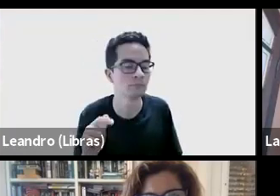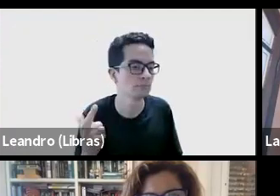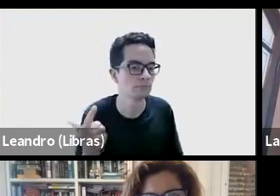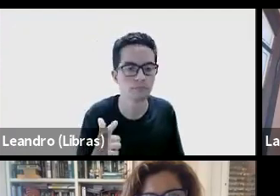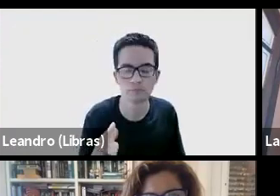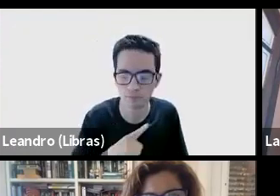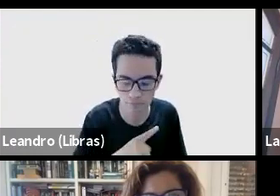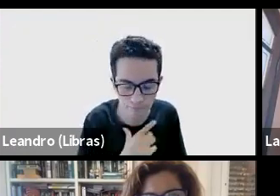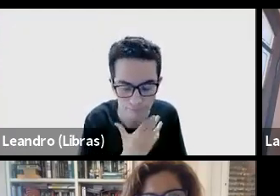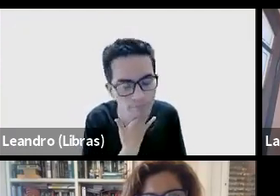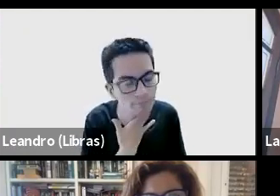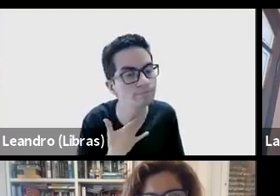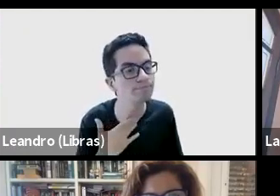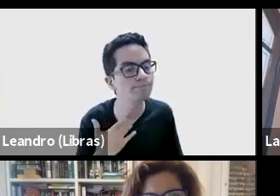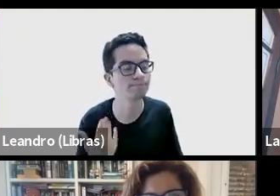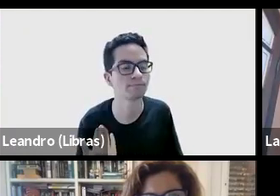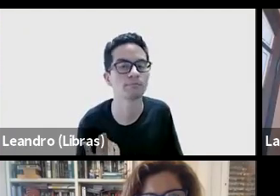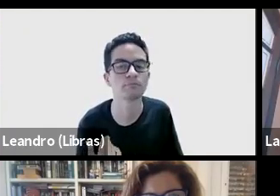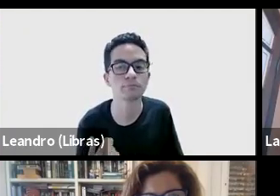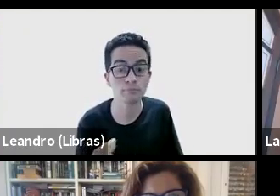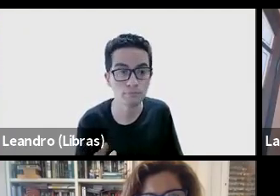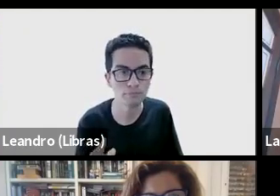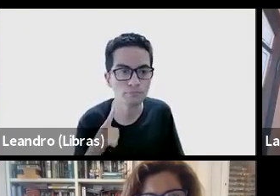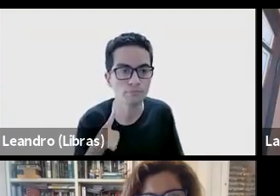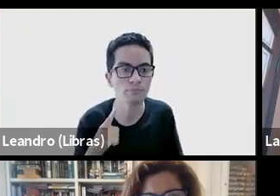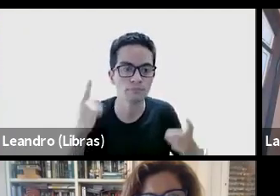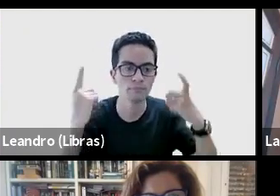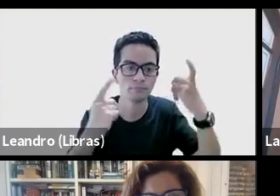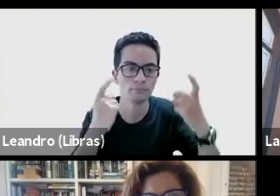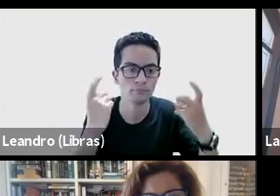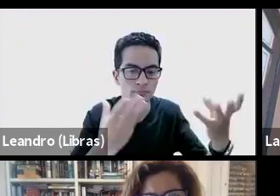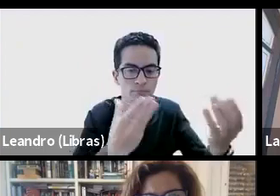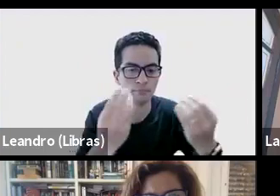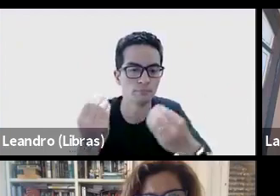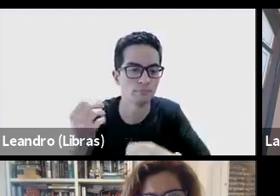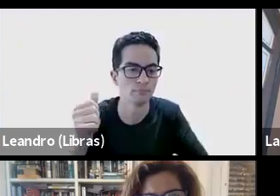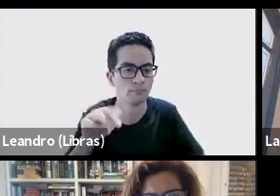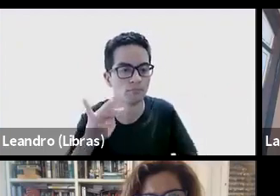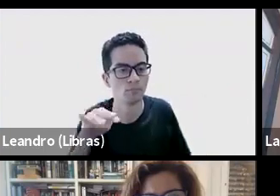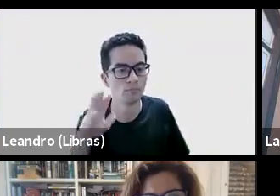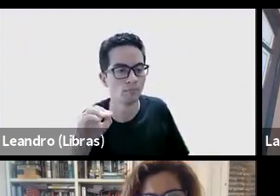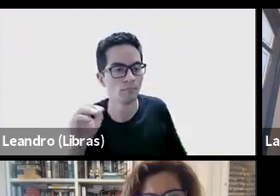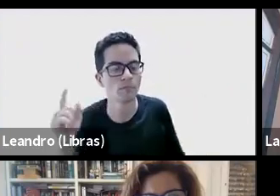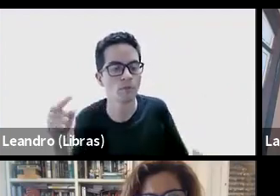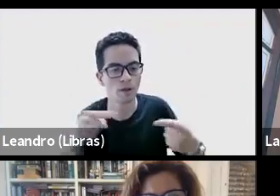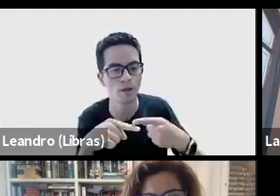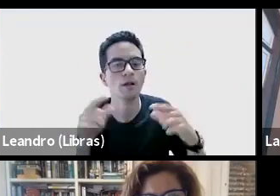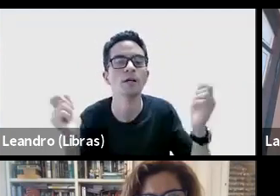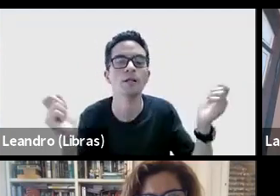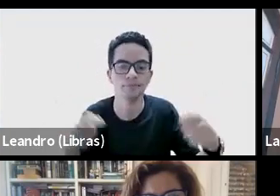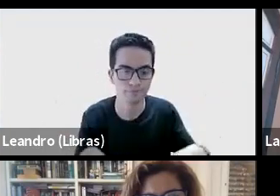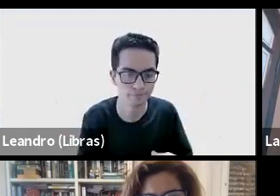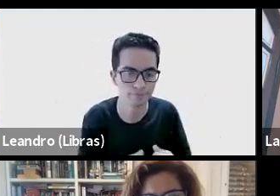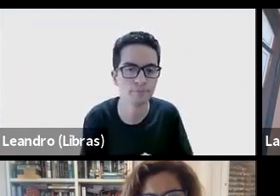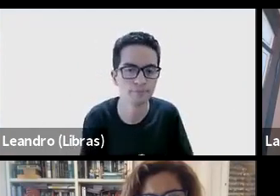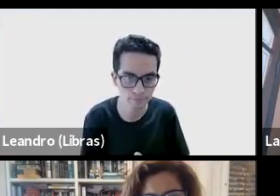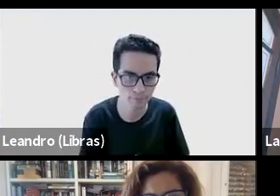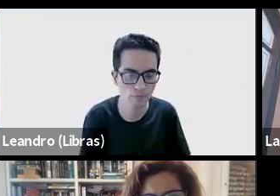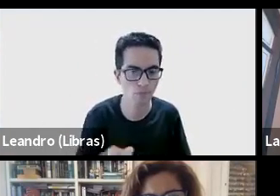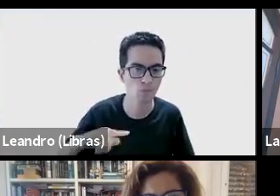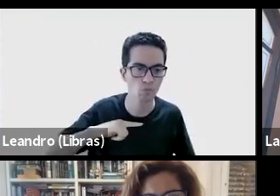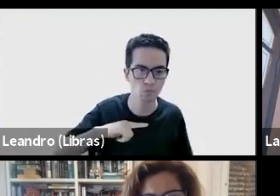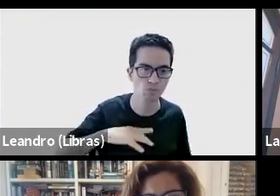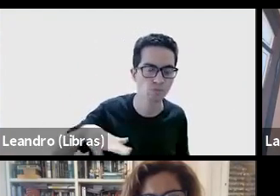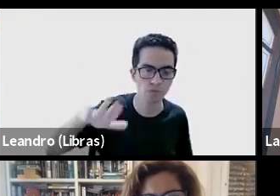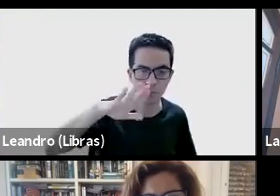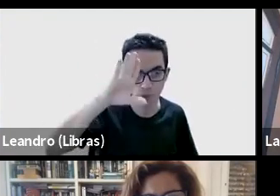relevante, né? Então, um pouco da preocupação desse artigo tinha a ver com isso, né, com essas reflexões em torno dos